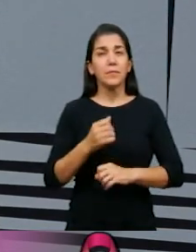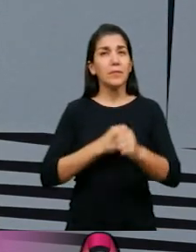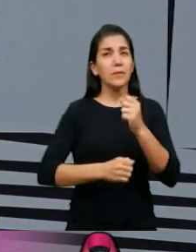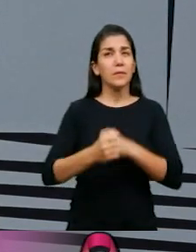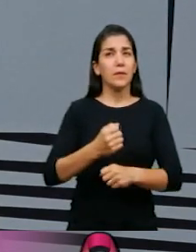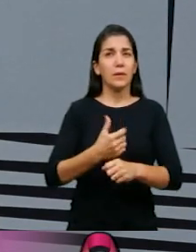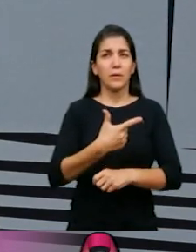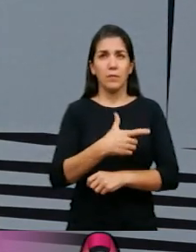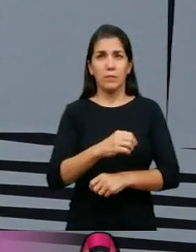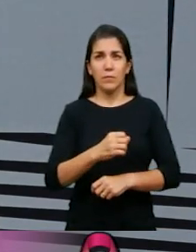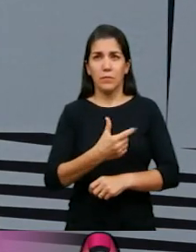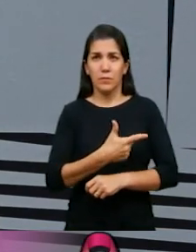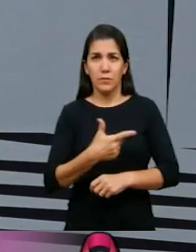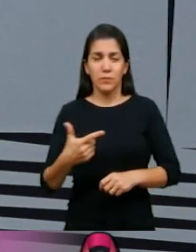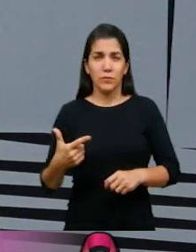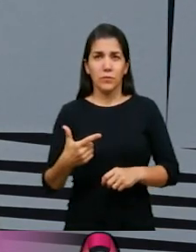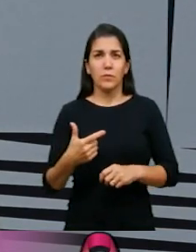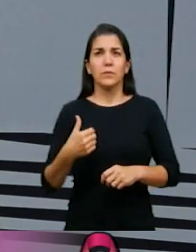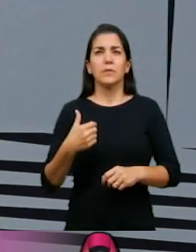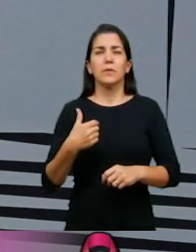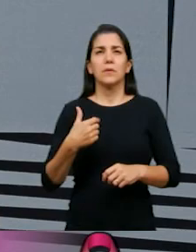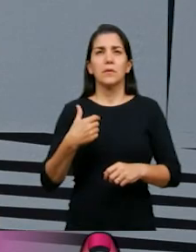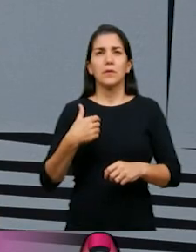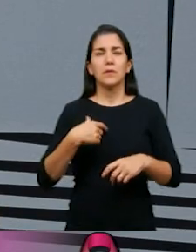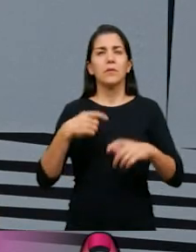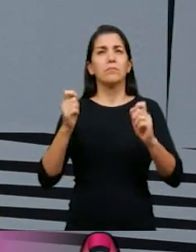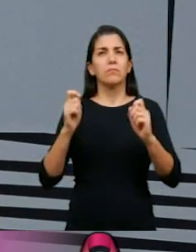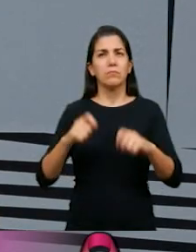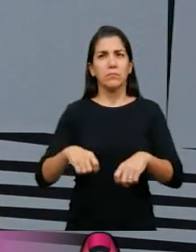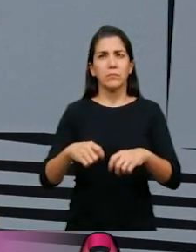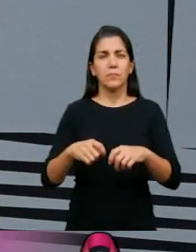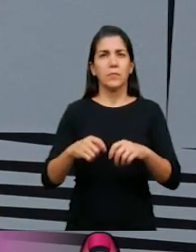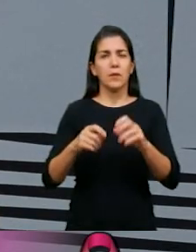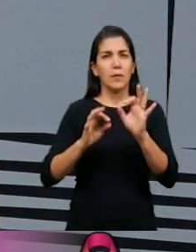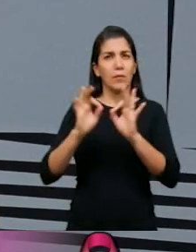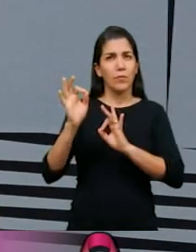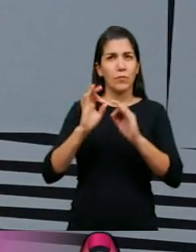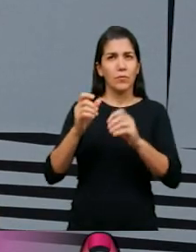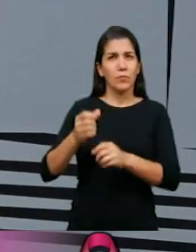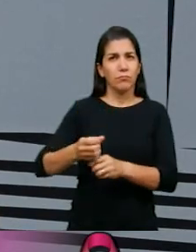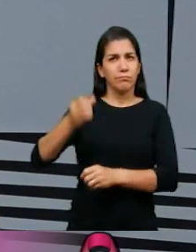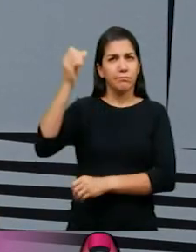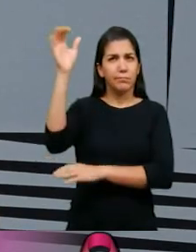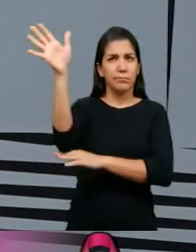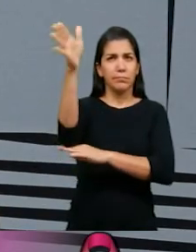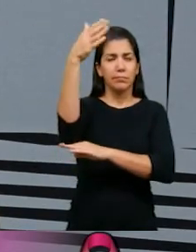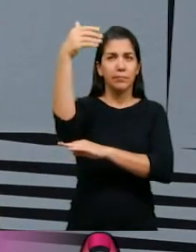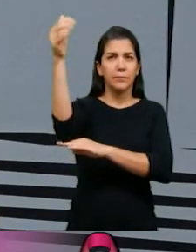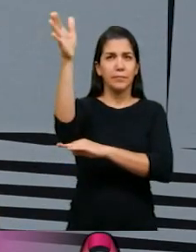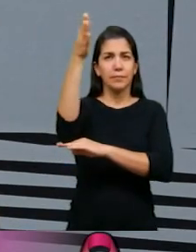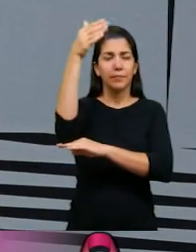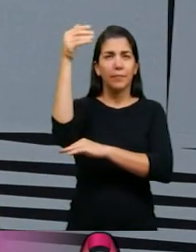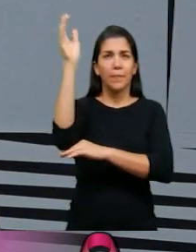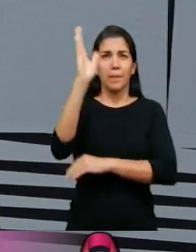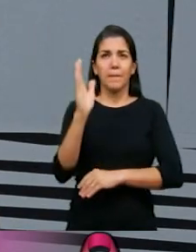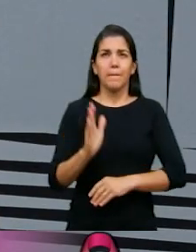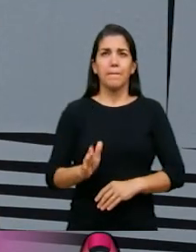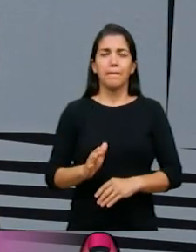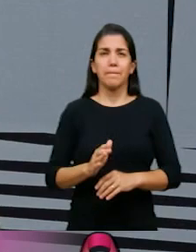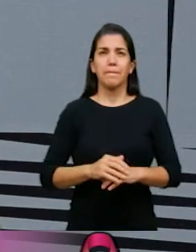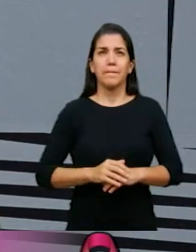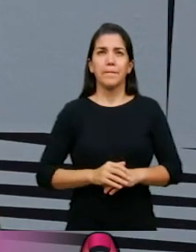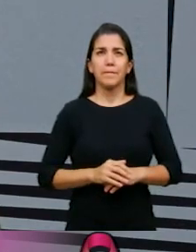apoio de empresas privadas, conseguiu a manutenção do referido mastro para possibilitar o hasteamento da bandeira